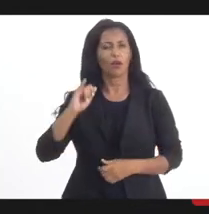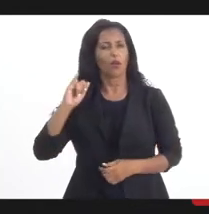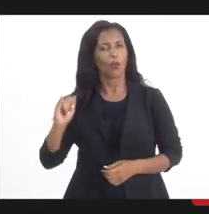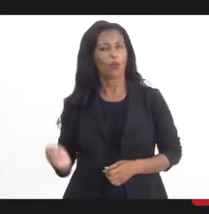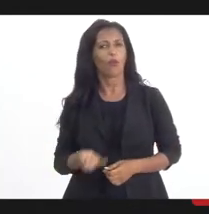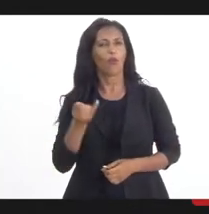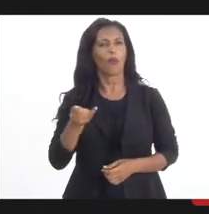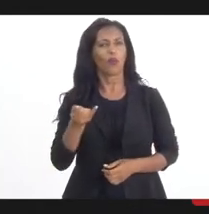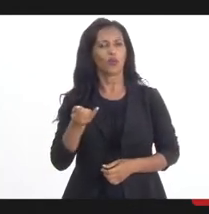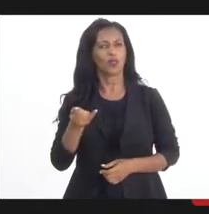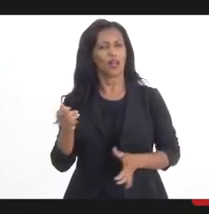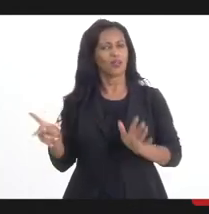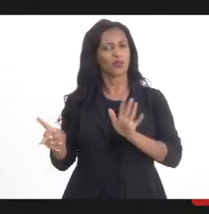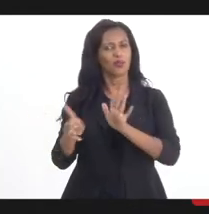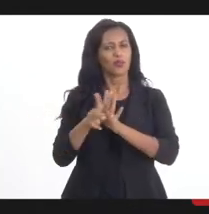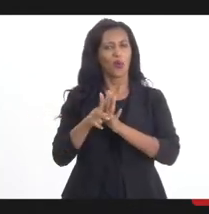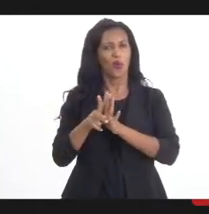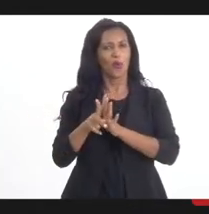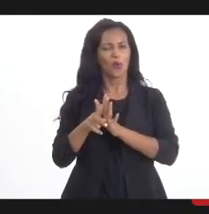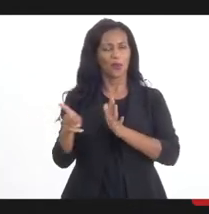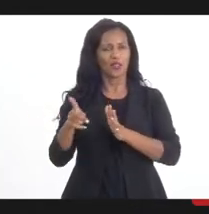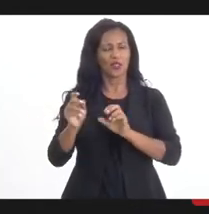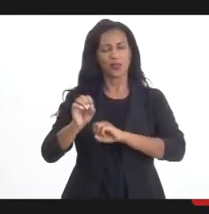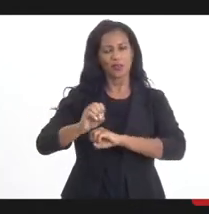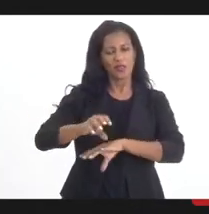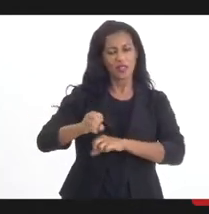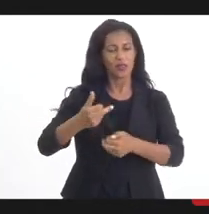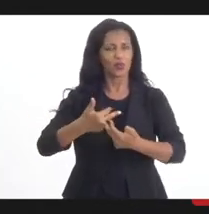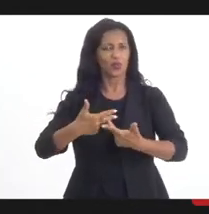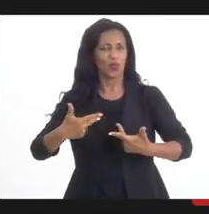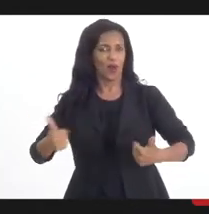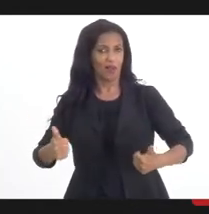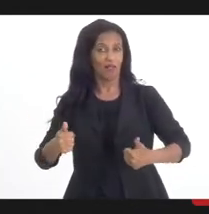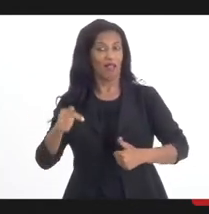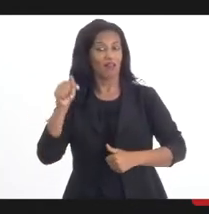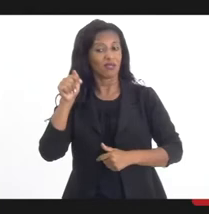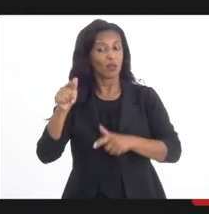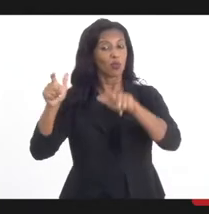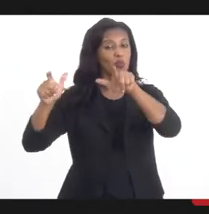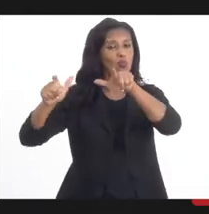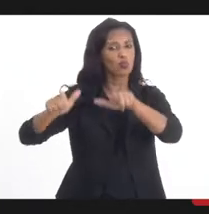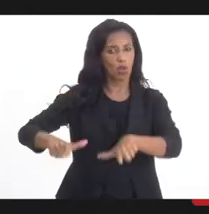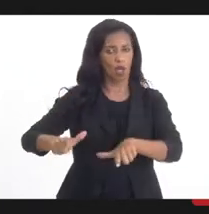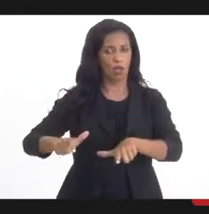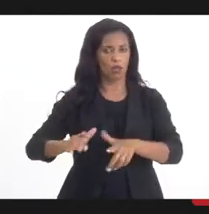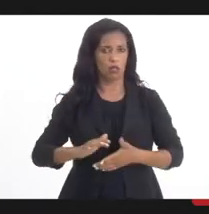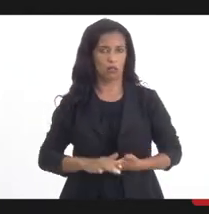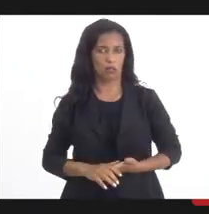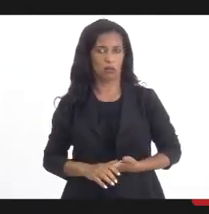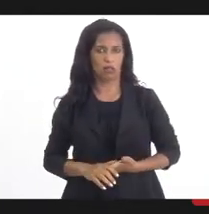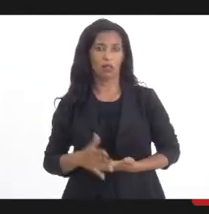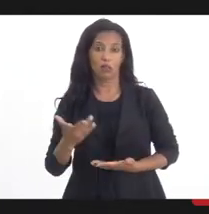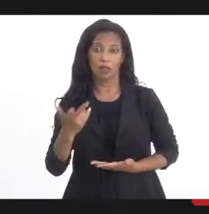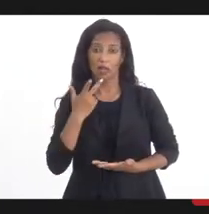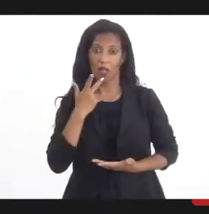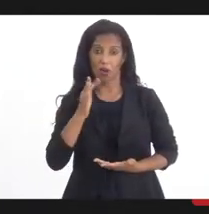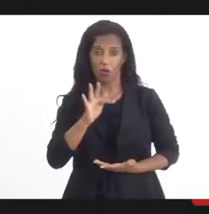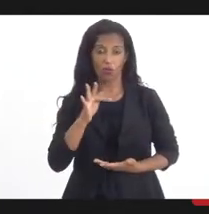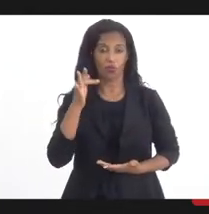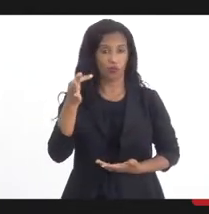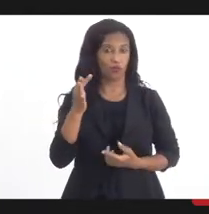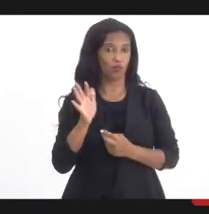oportunidade exclusiva de manter o ensino de qualidade, mas na Zona Oeste, e não como um polo avançado da UERJ, que eu não sei o futuro disso.